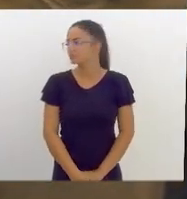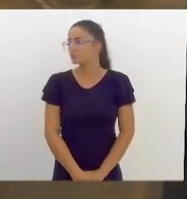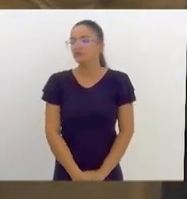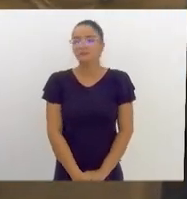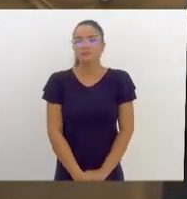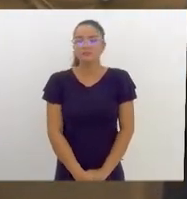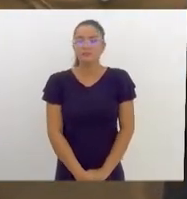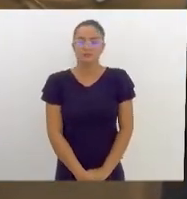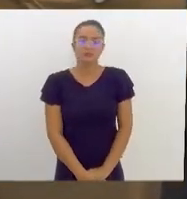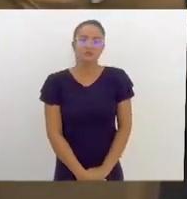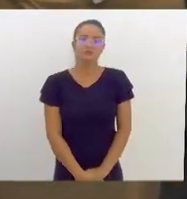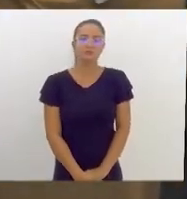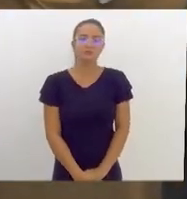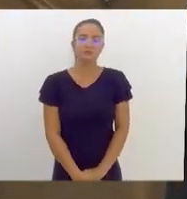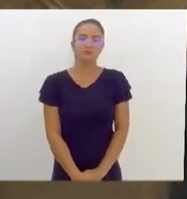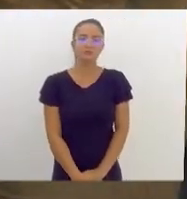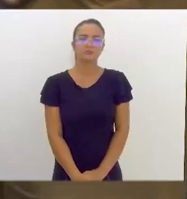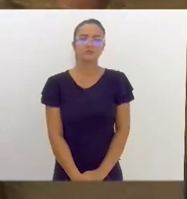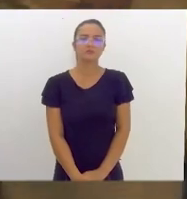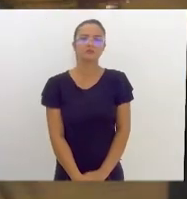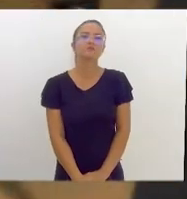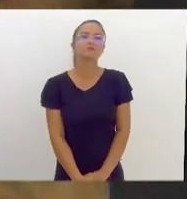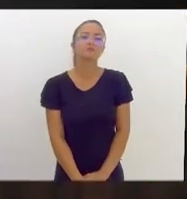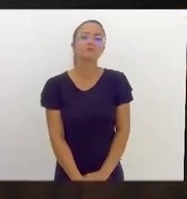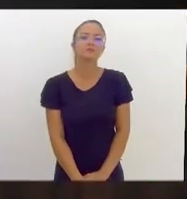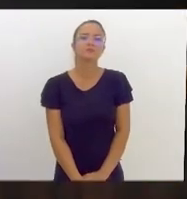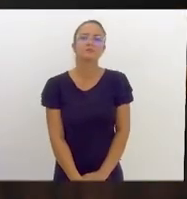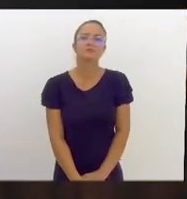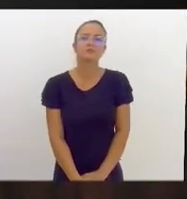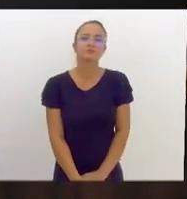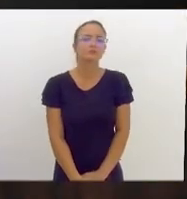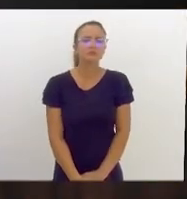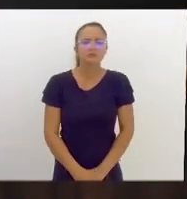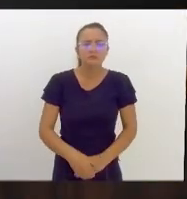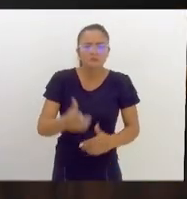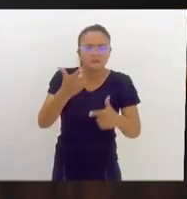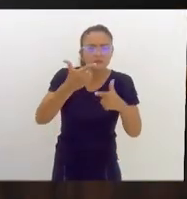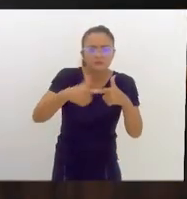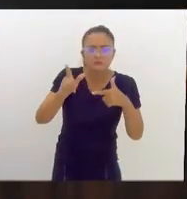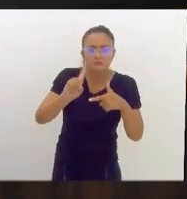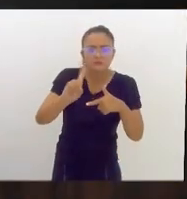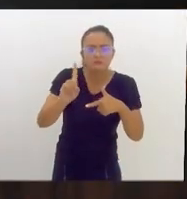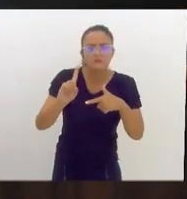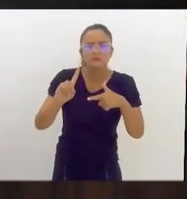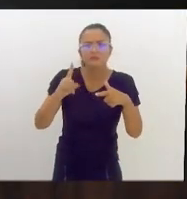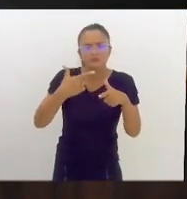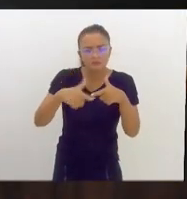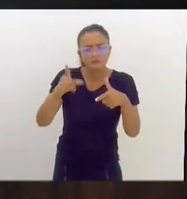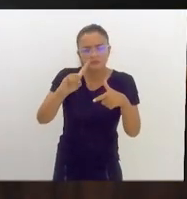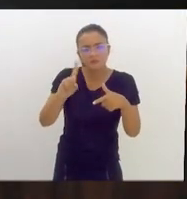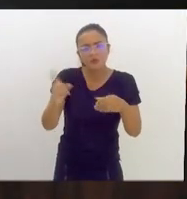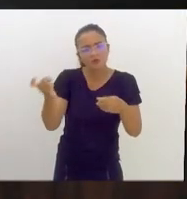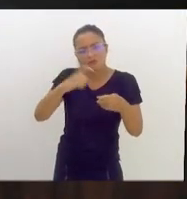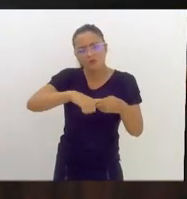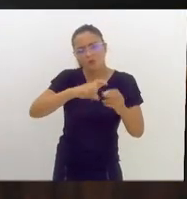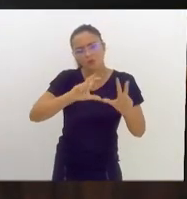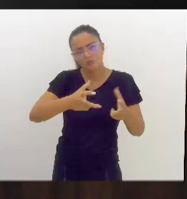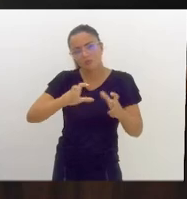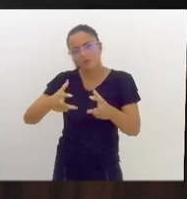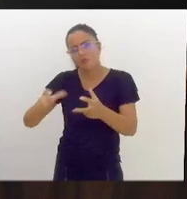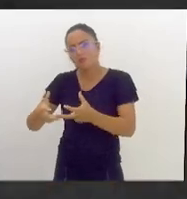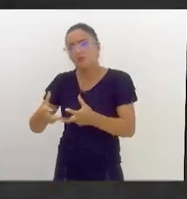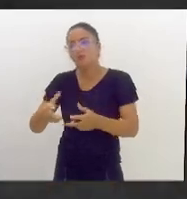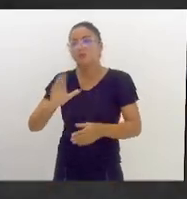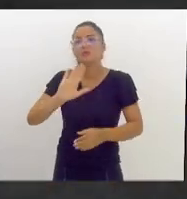Mas tudo bem, deputado Valdeque. ele retorna às comissões e... Eu